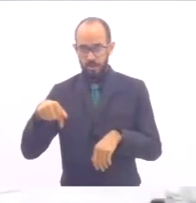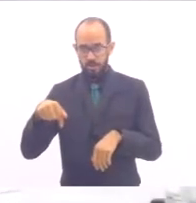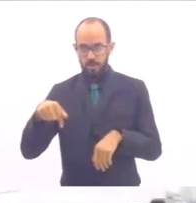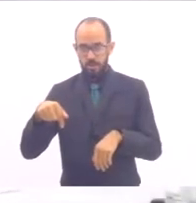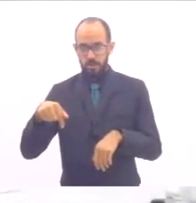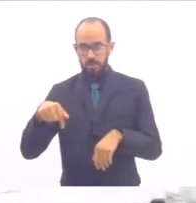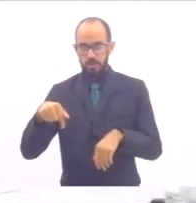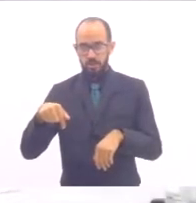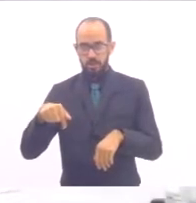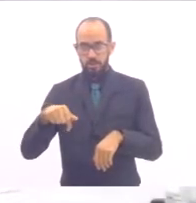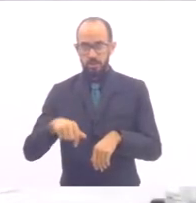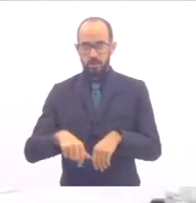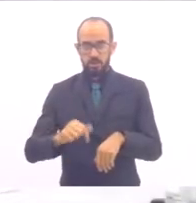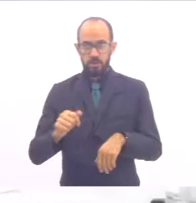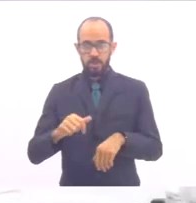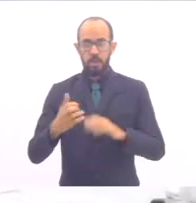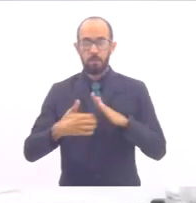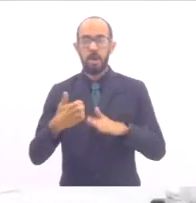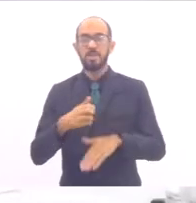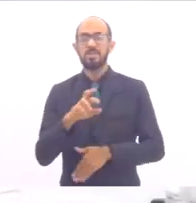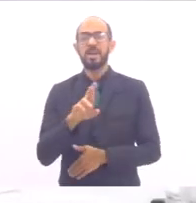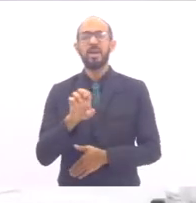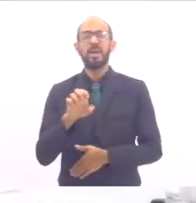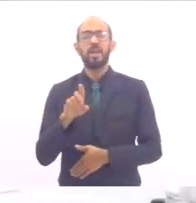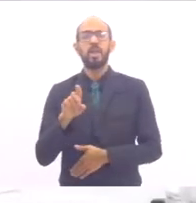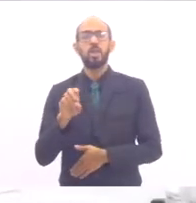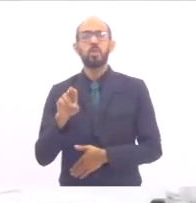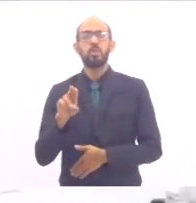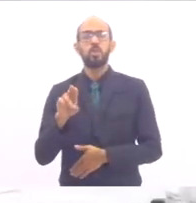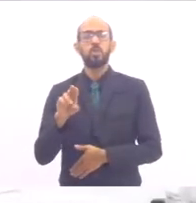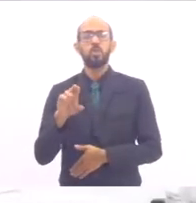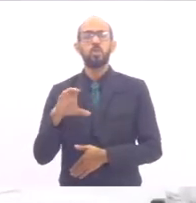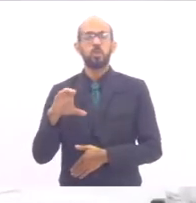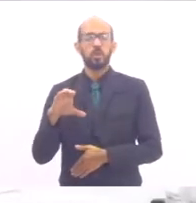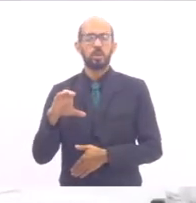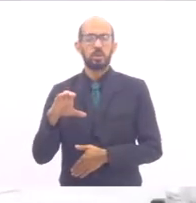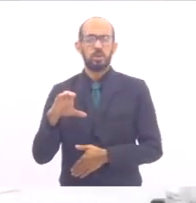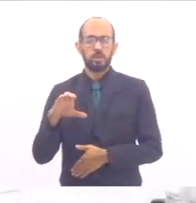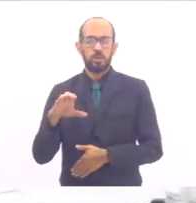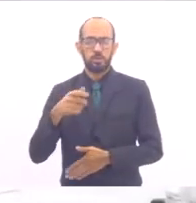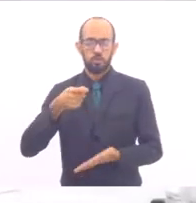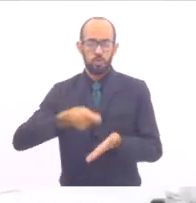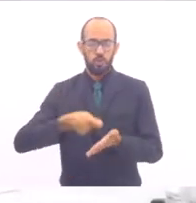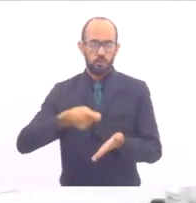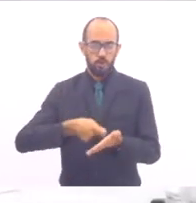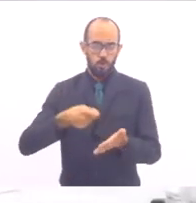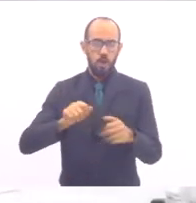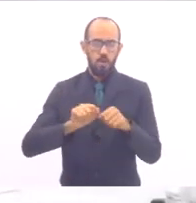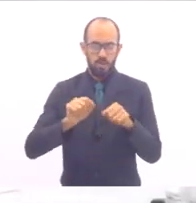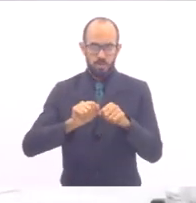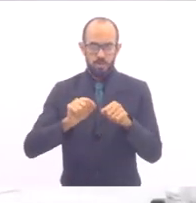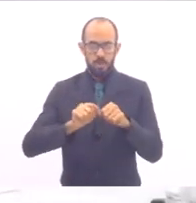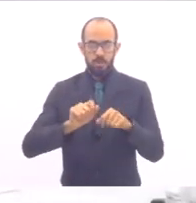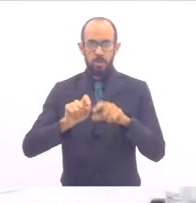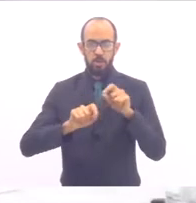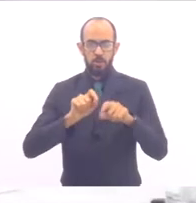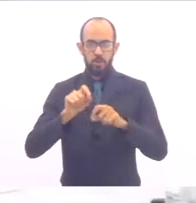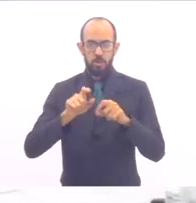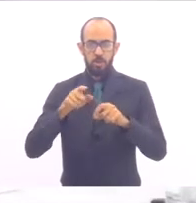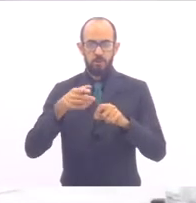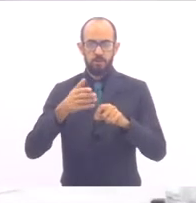aquela autêntica sucata tecnológica, a gente fez um TAG, obrigamos a fazer